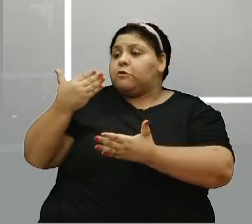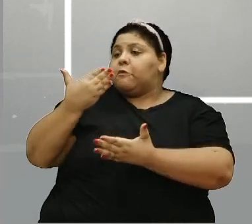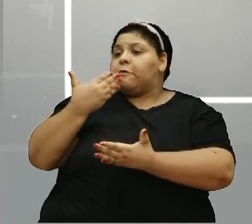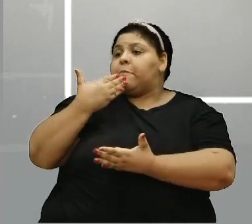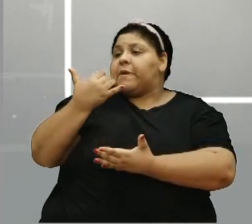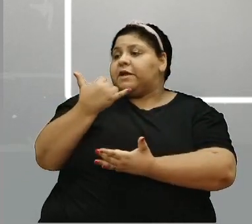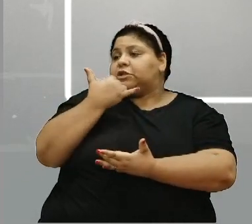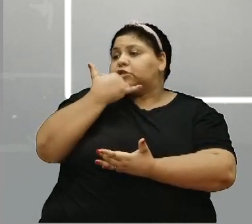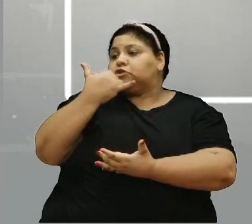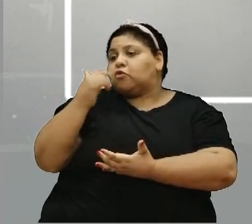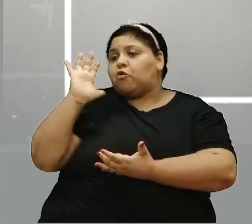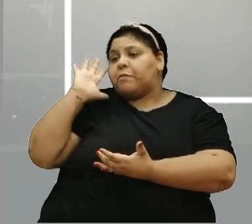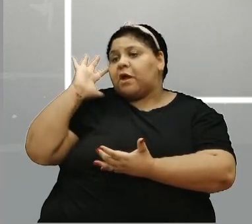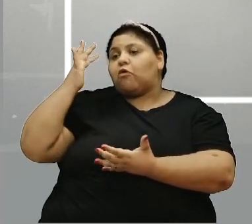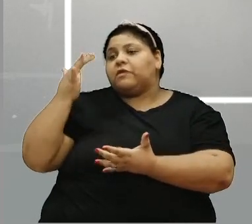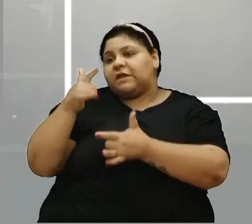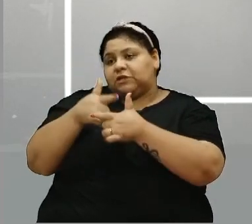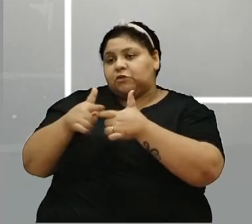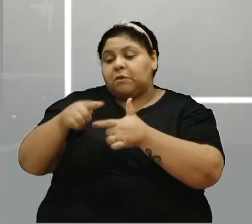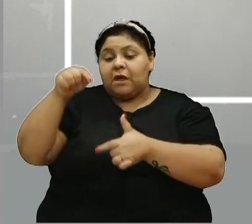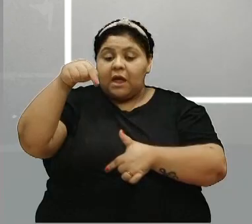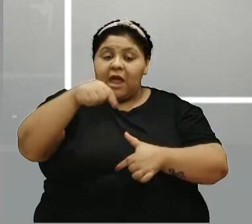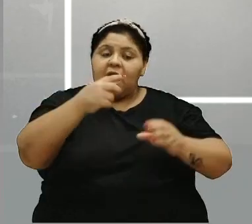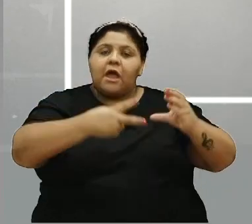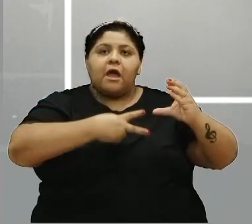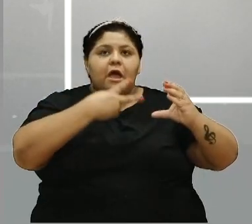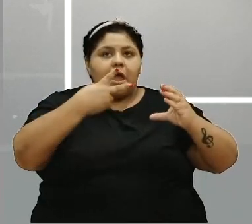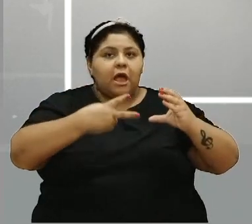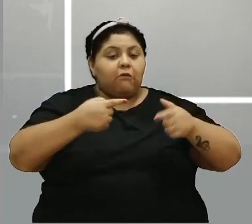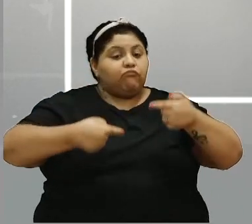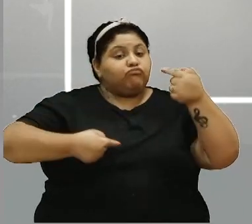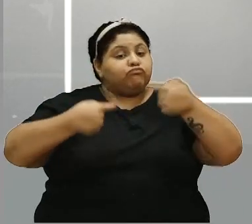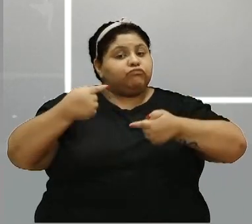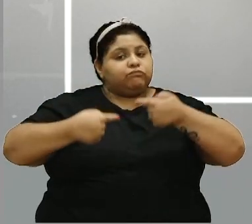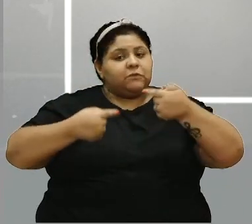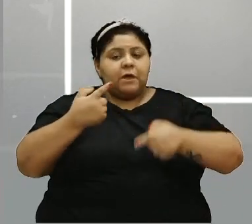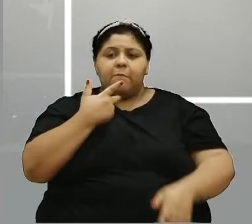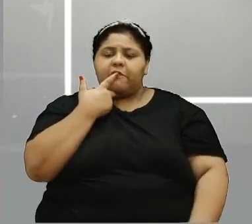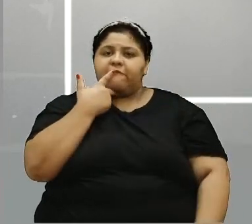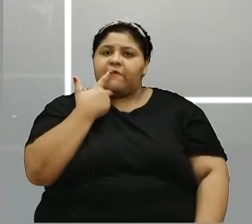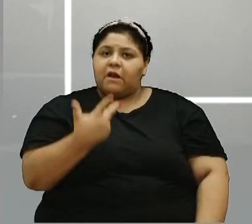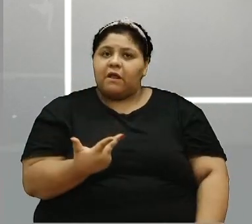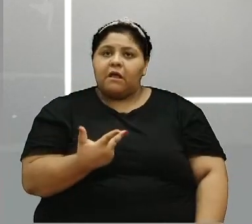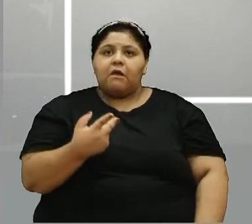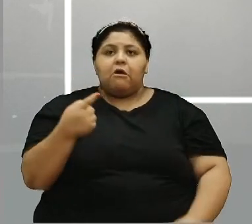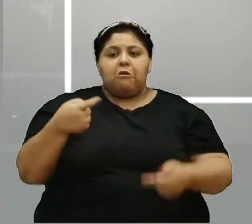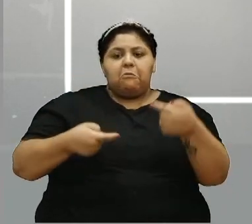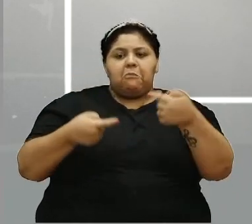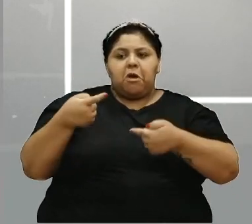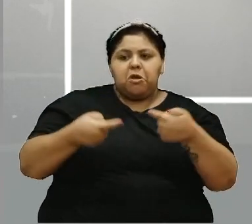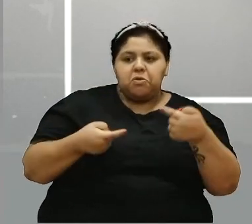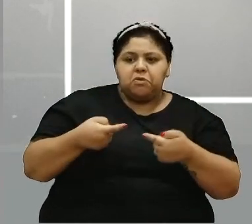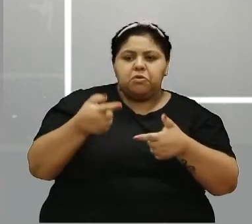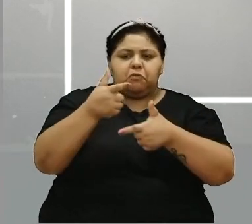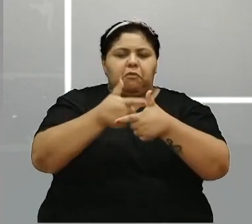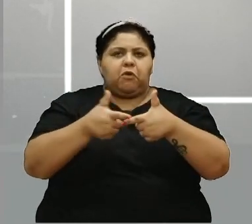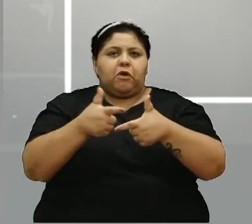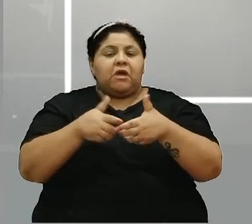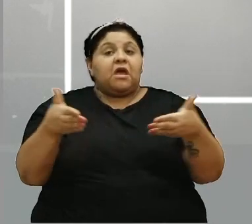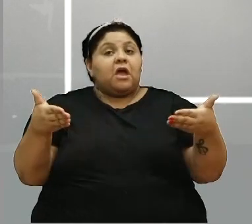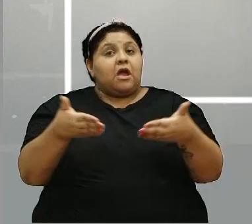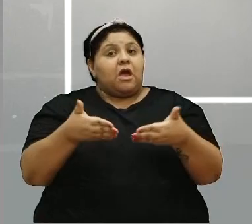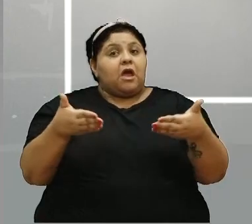vez que acontece alguma coisa. Aqui é a Câmara dos debates, aqui é para falar, aqui é para discutir os grandes debates. Agora,